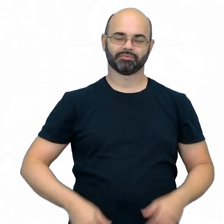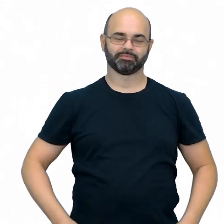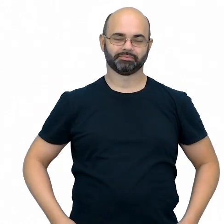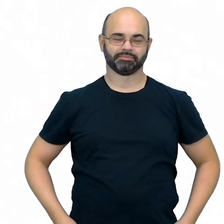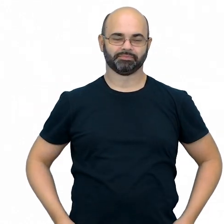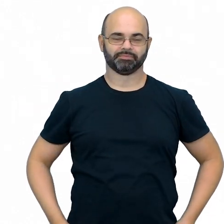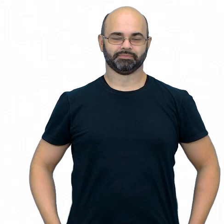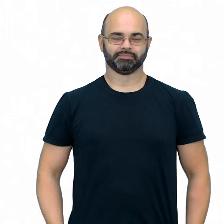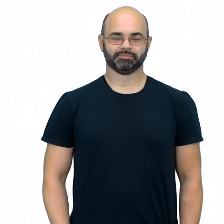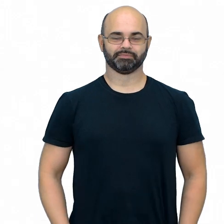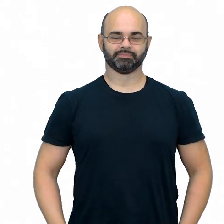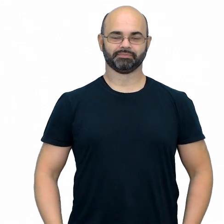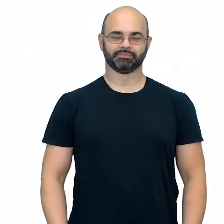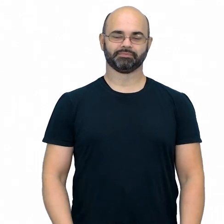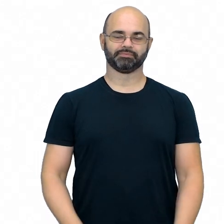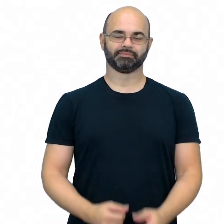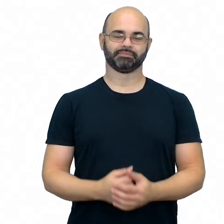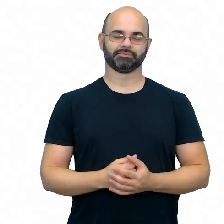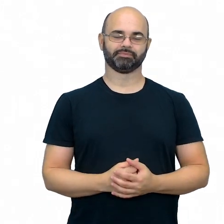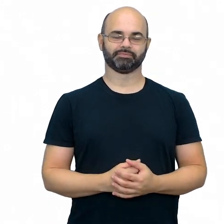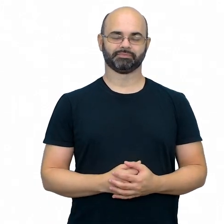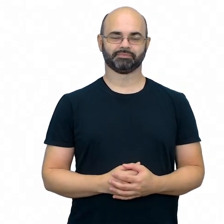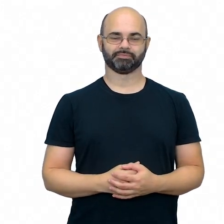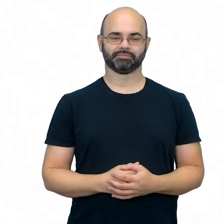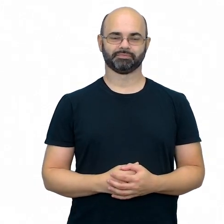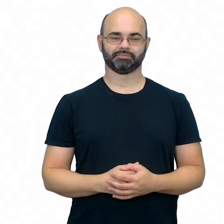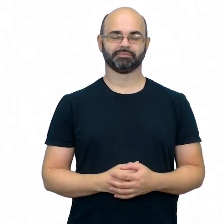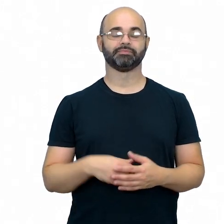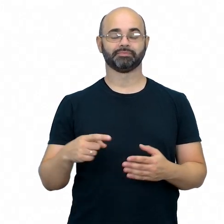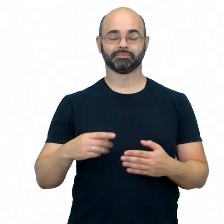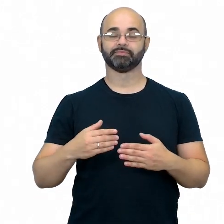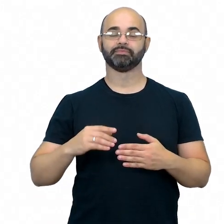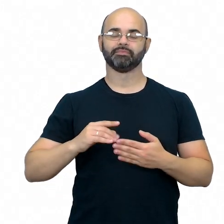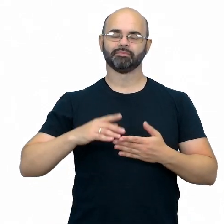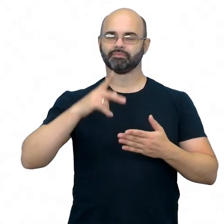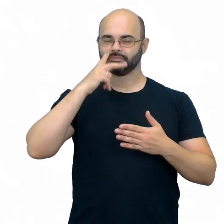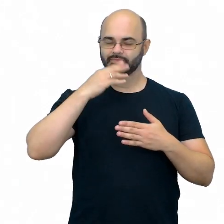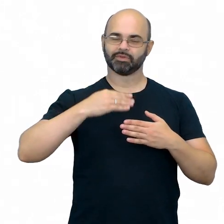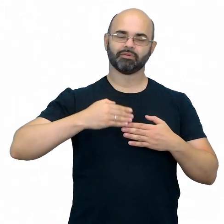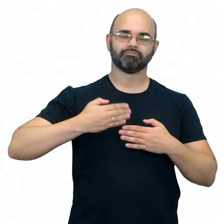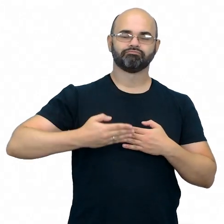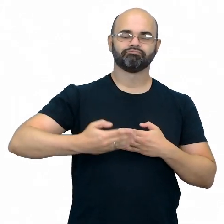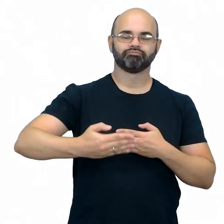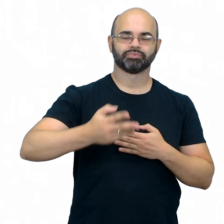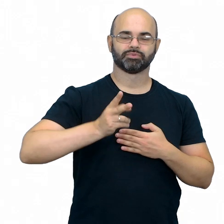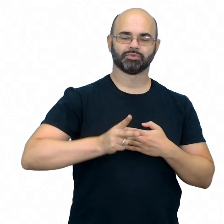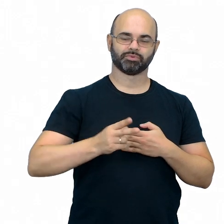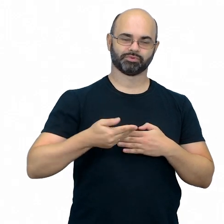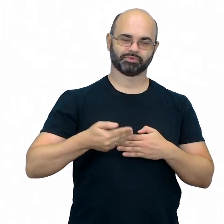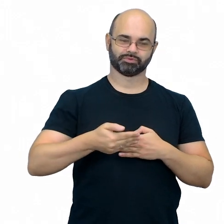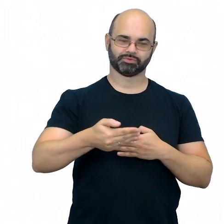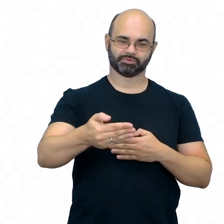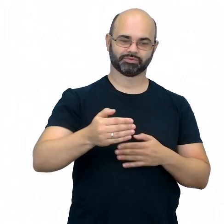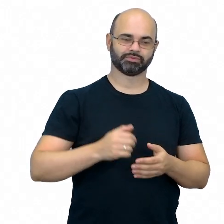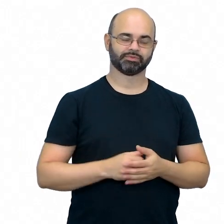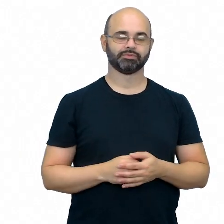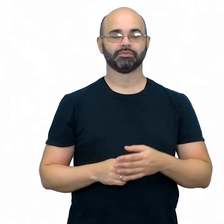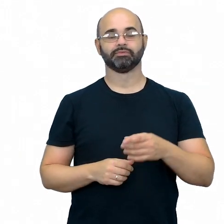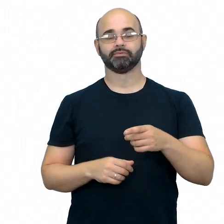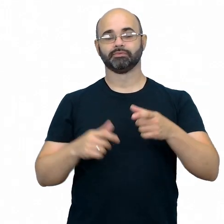E falando um pouco, né, desse momento de desdobramento, que é esse espaço de formação continuada em que vocês,